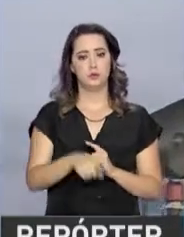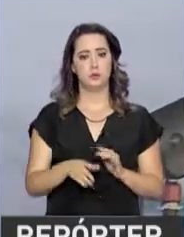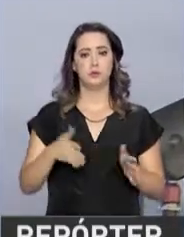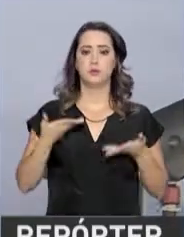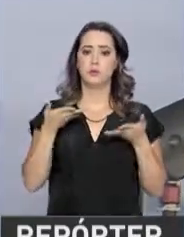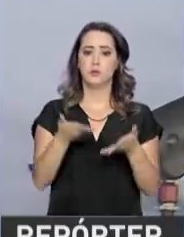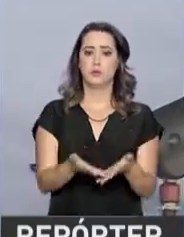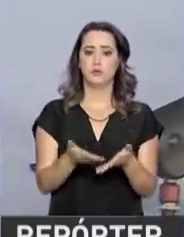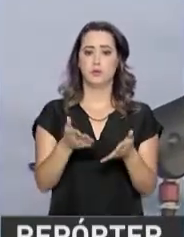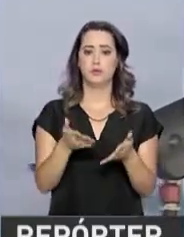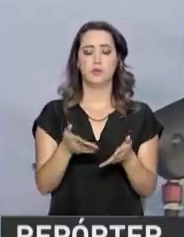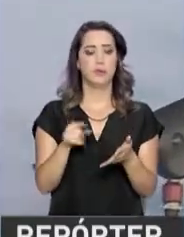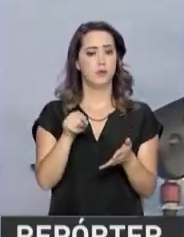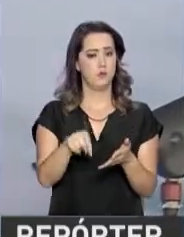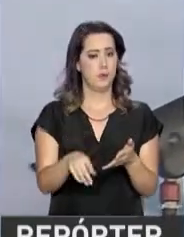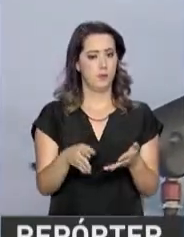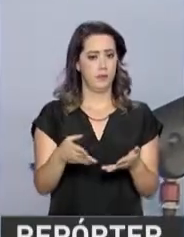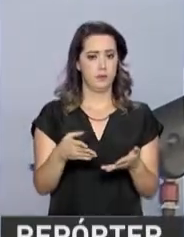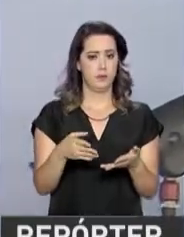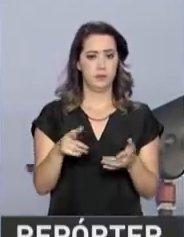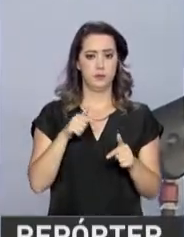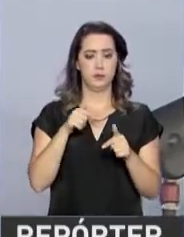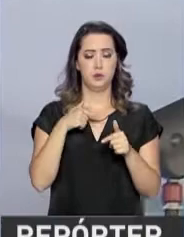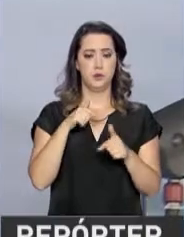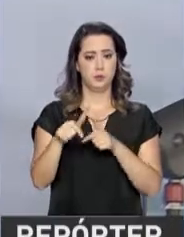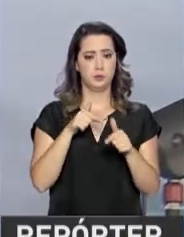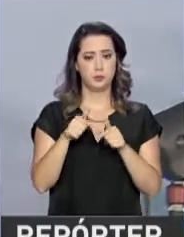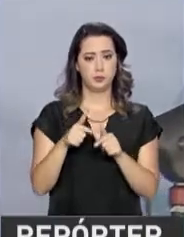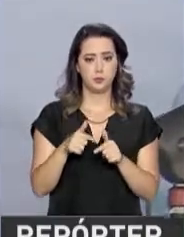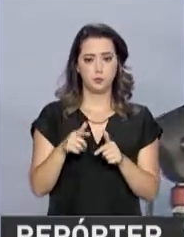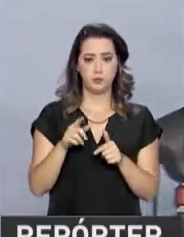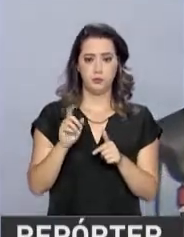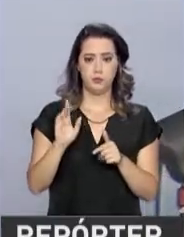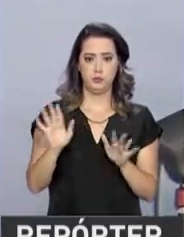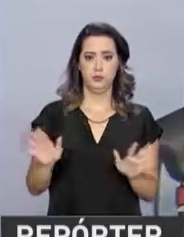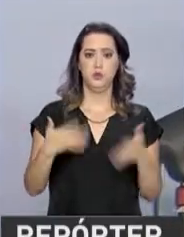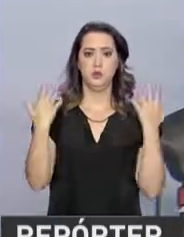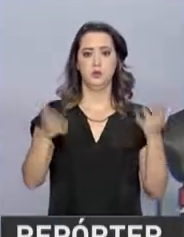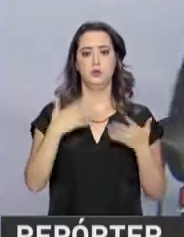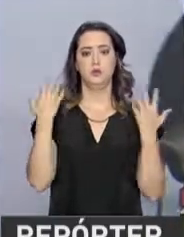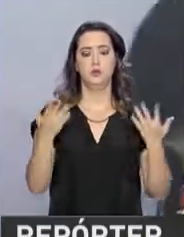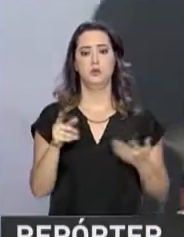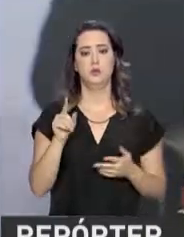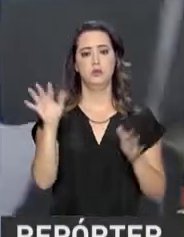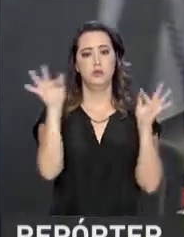vem aqui para praticar um gesto de alegria, um gesto de felicidade.